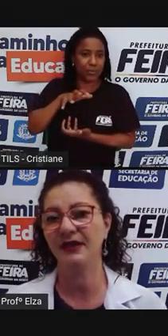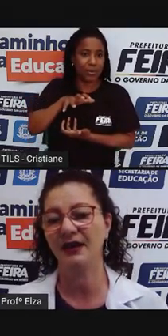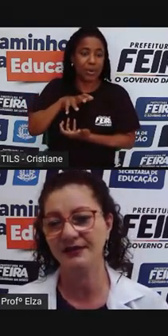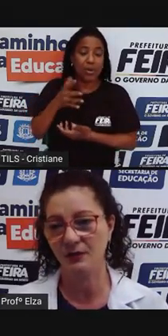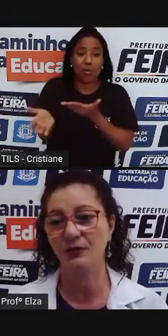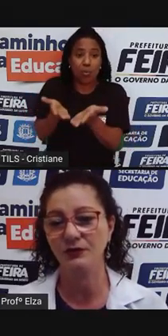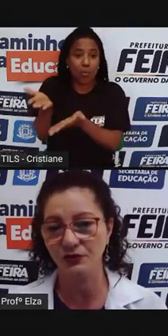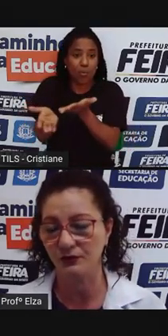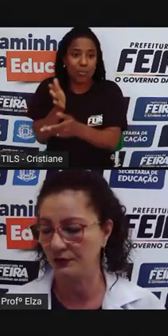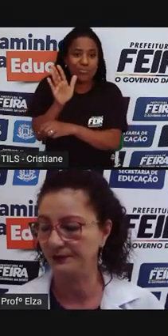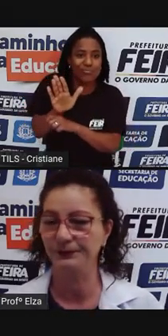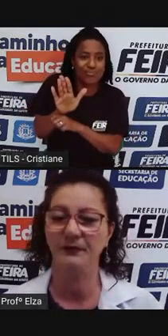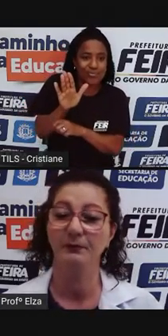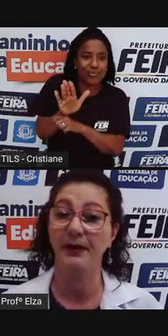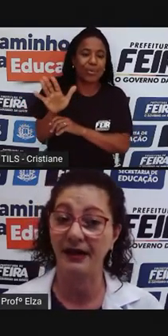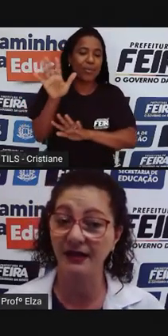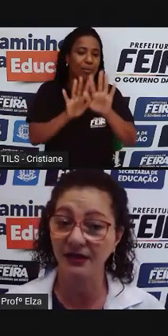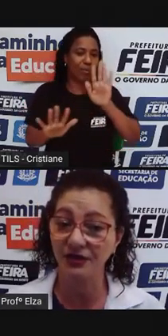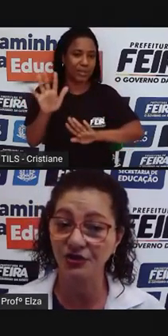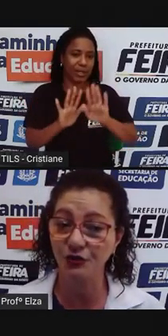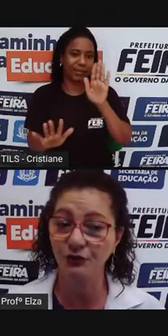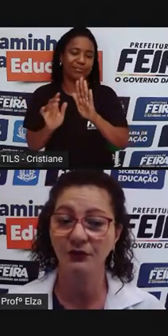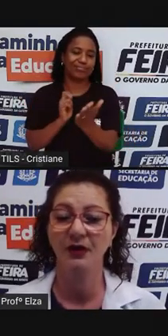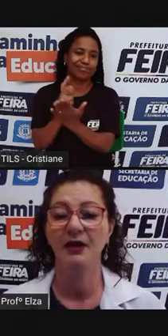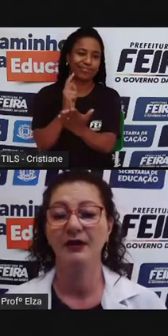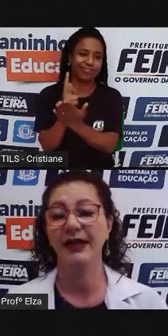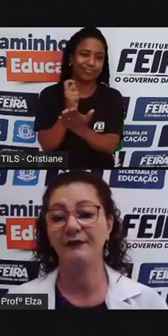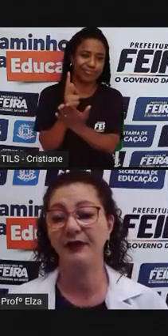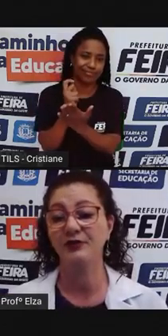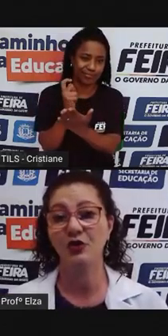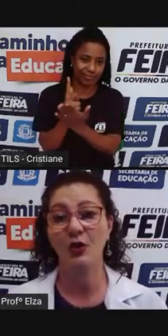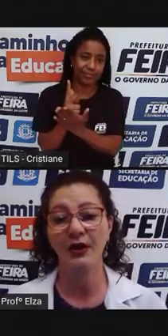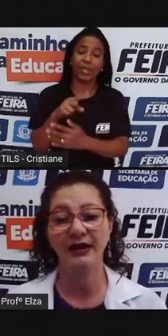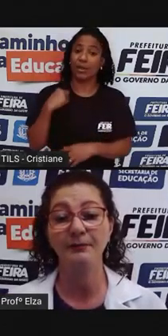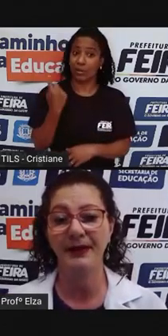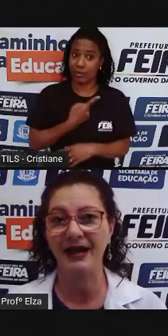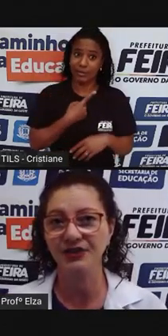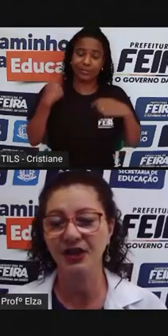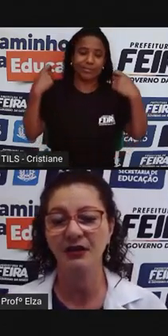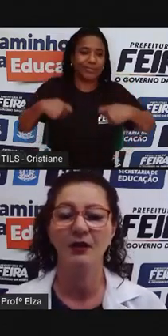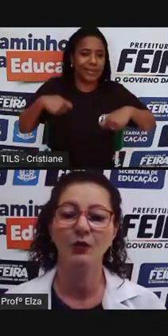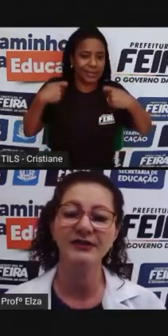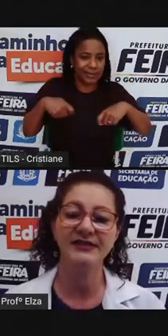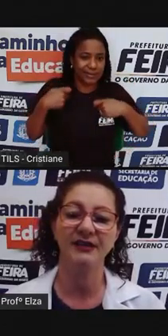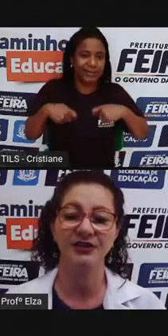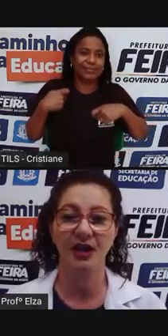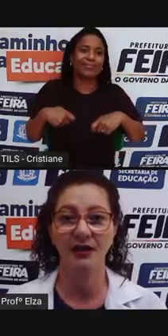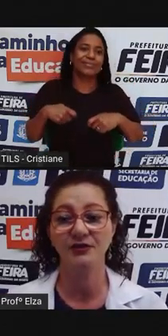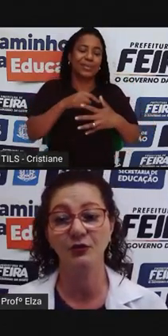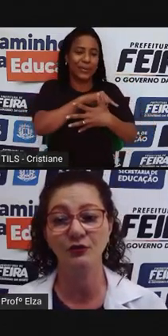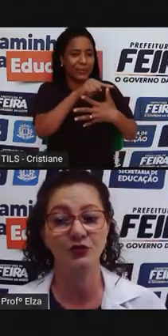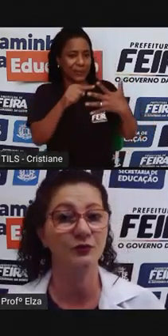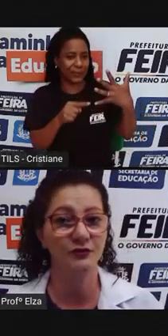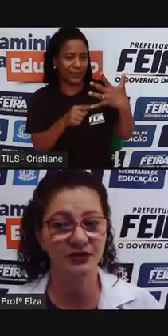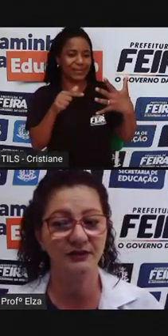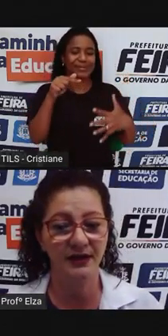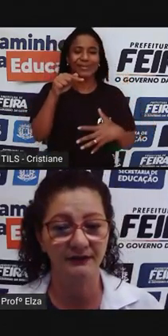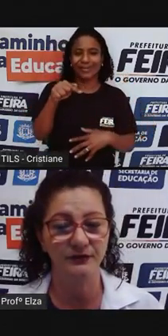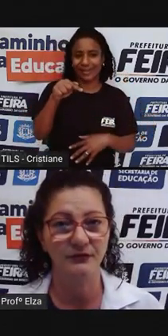hábitos em relação ao consumo. Para isto, devemos colocar em prática os 7 R's do